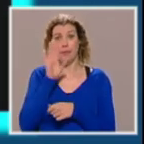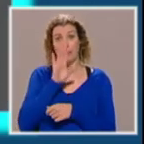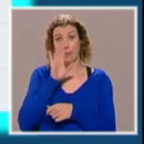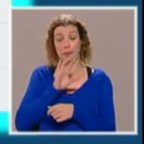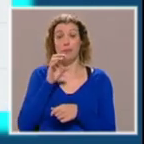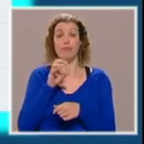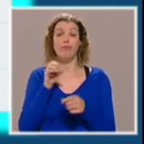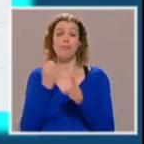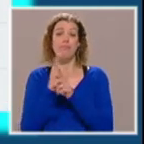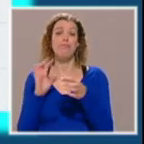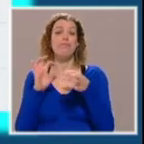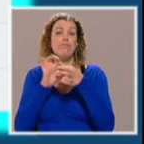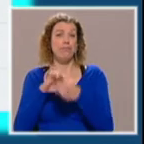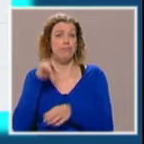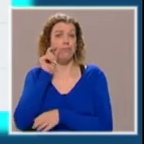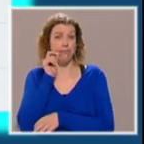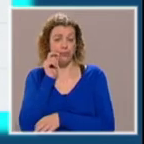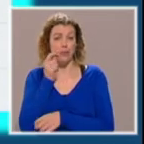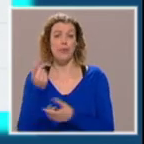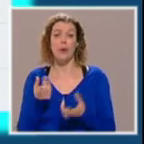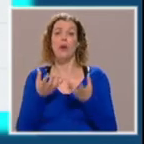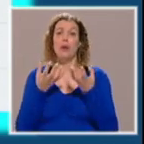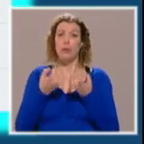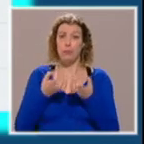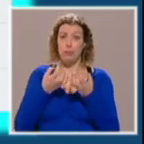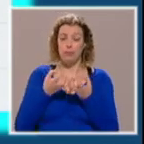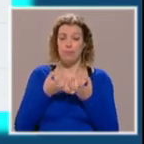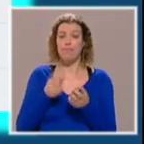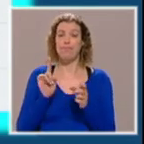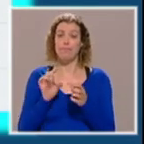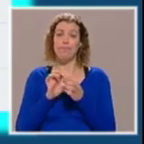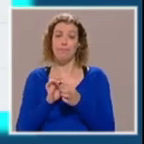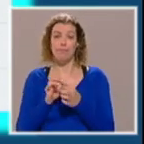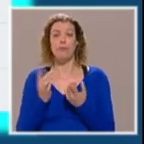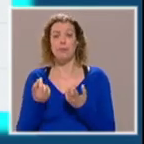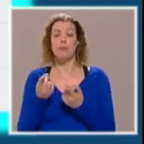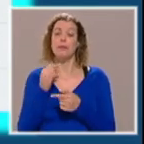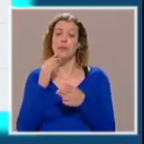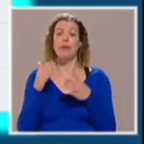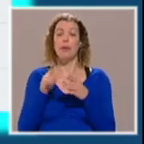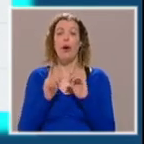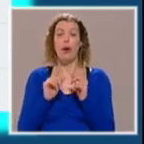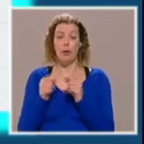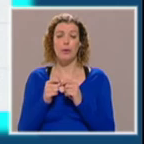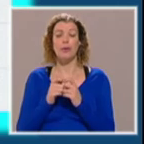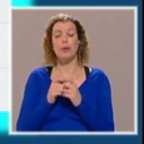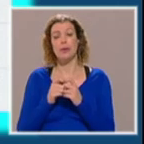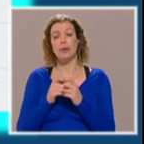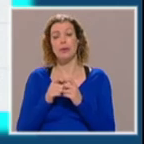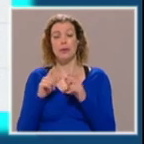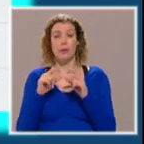do sistema reprodutor masculino, os testículos constituem as gónadas, como vias genitais. Temos